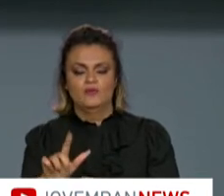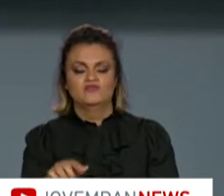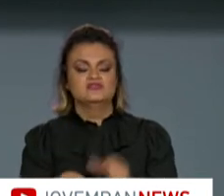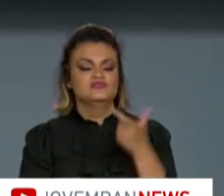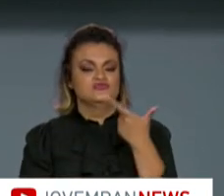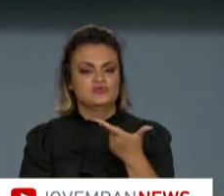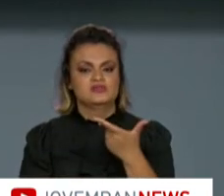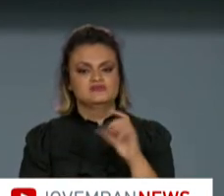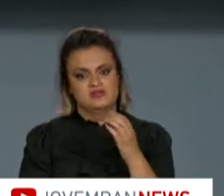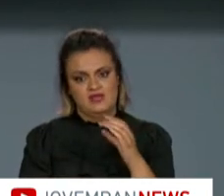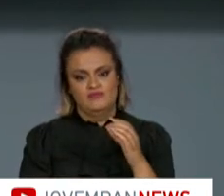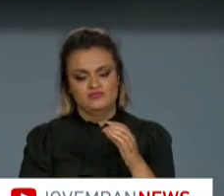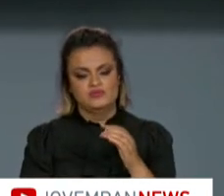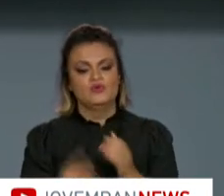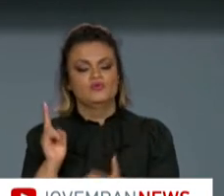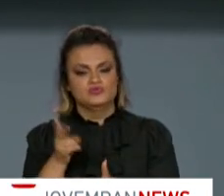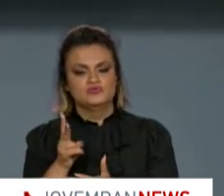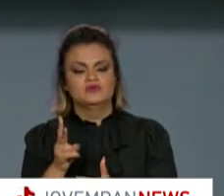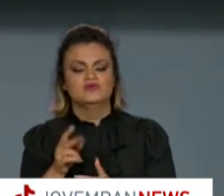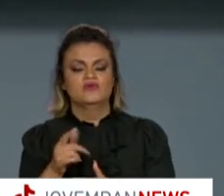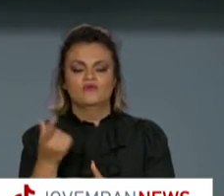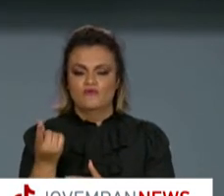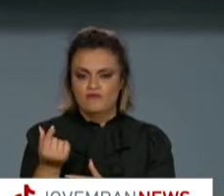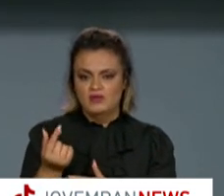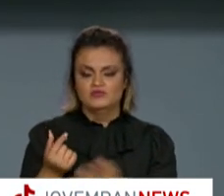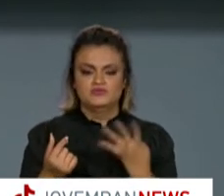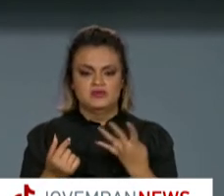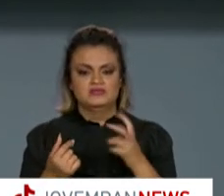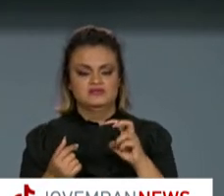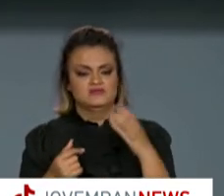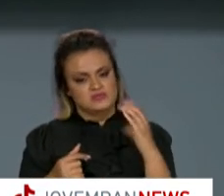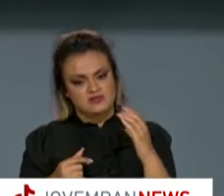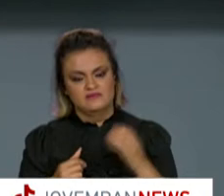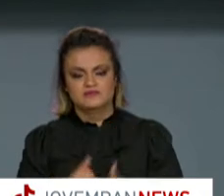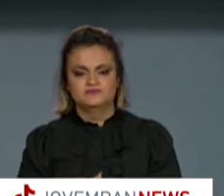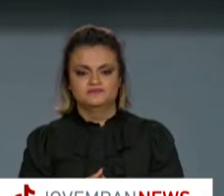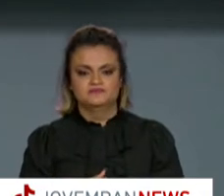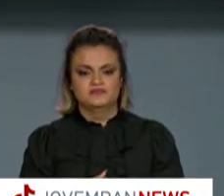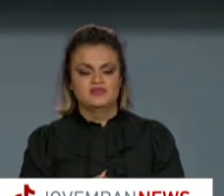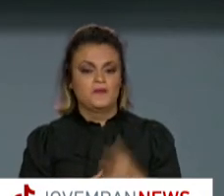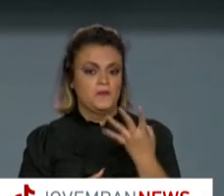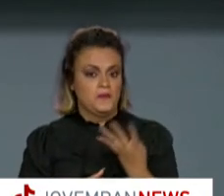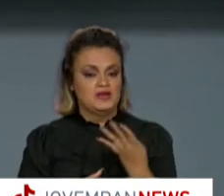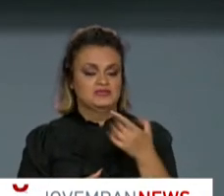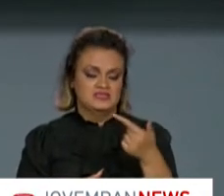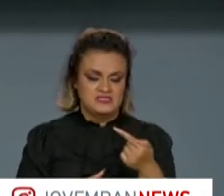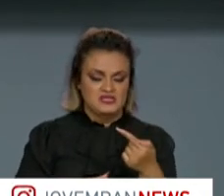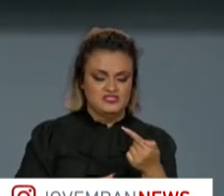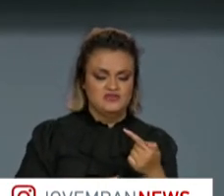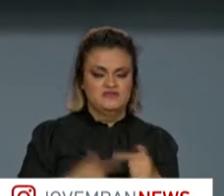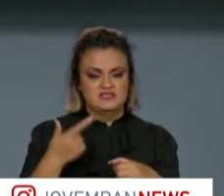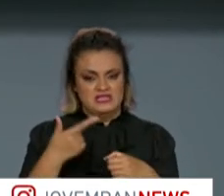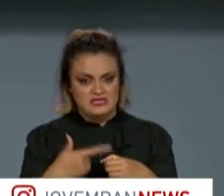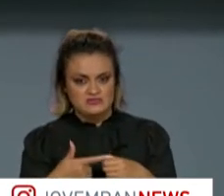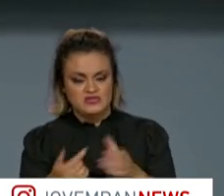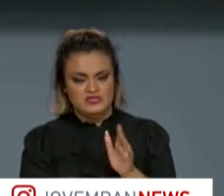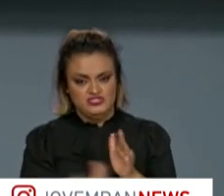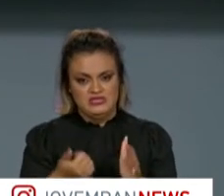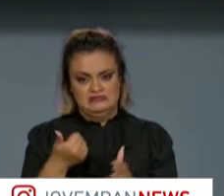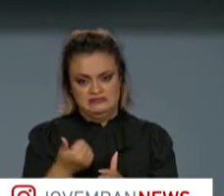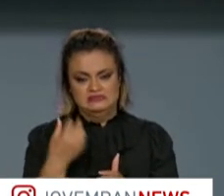2 centavos, mantendo a diferença de 45 centavos. Então, 47 na gasolina menos os